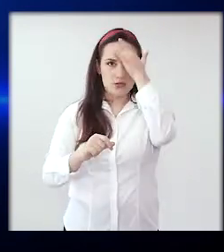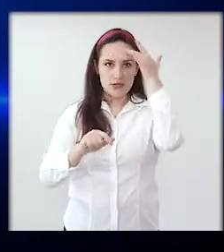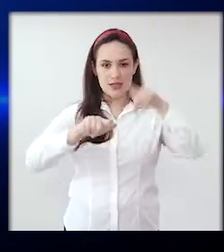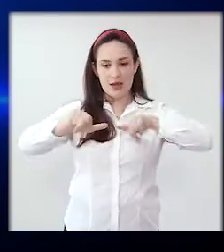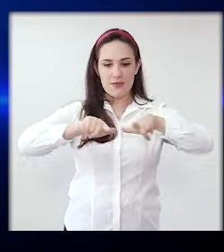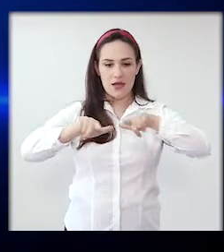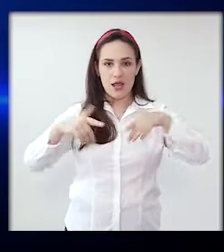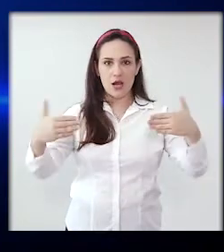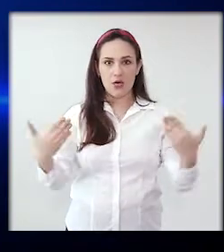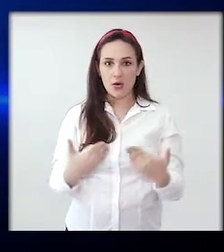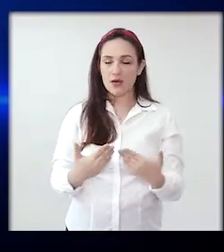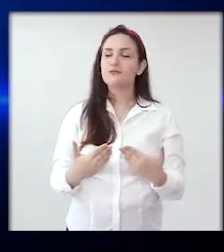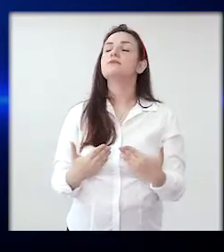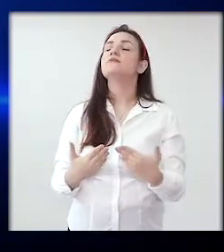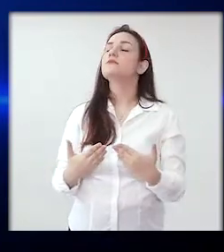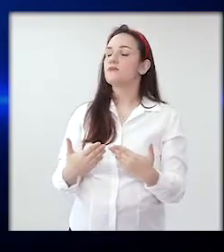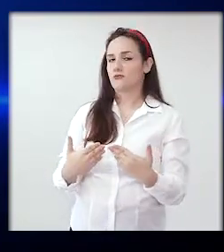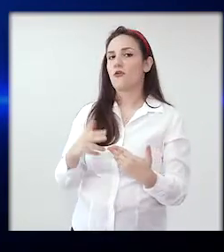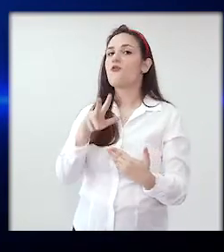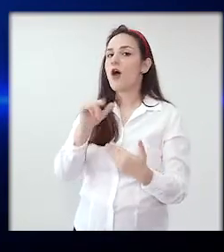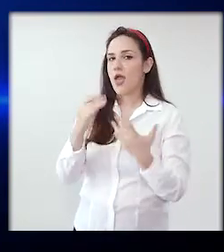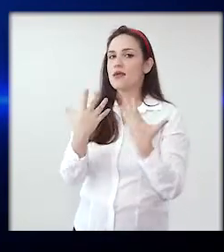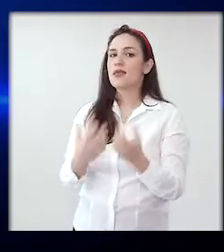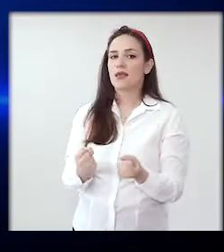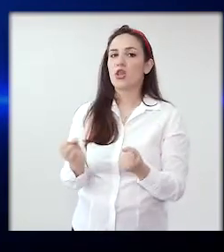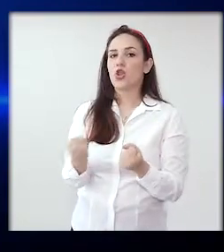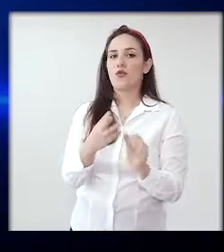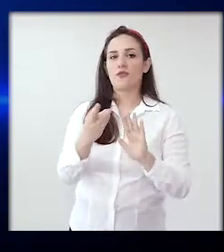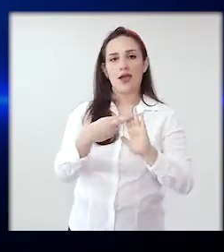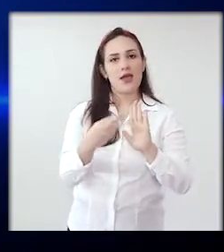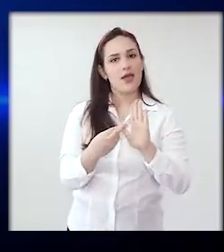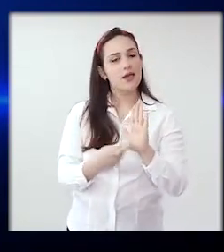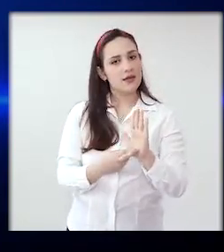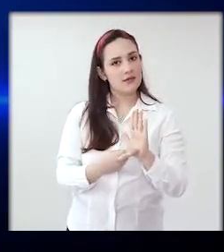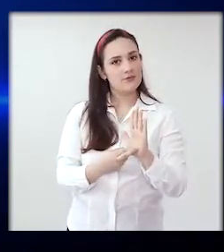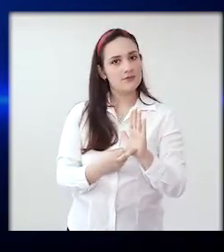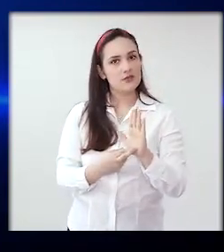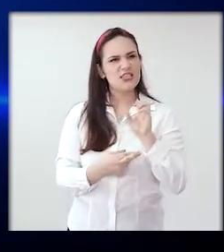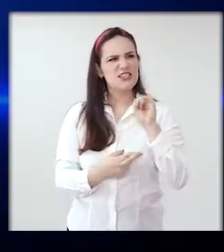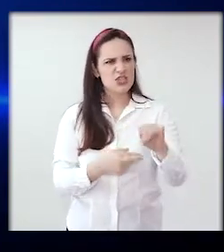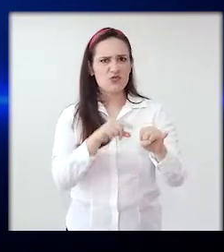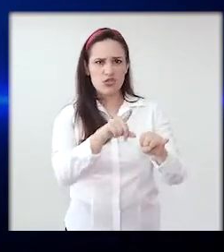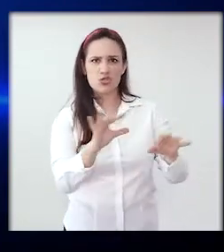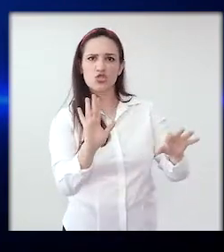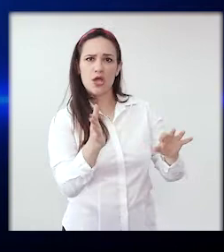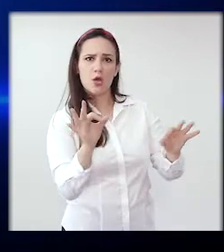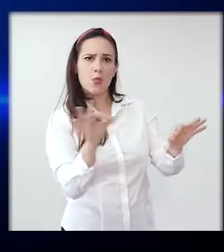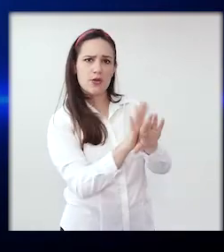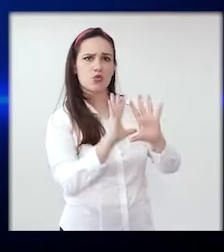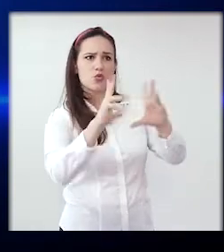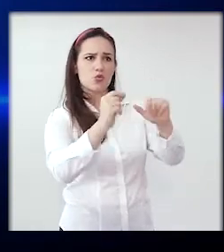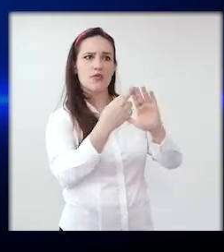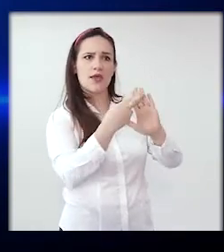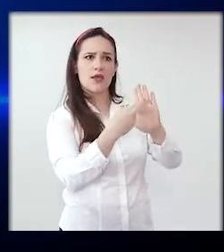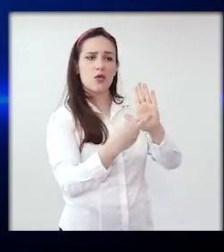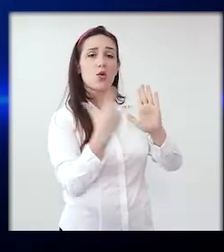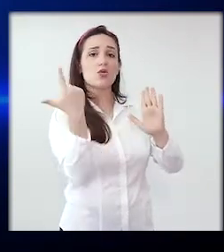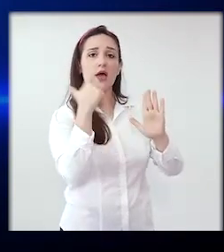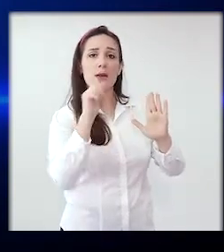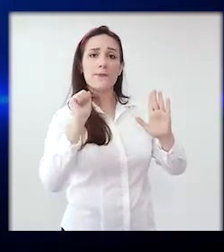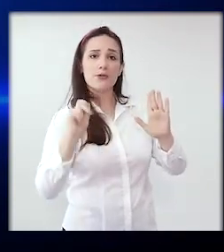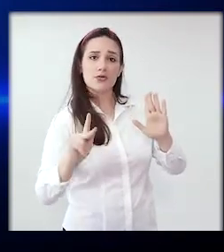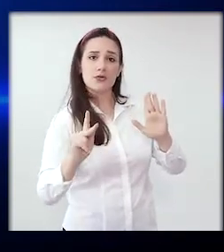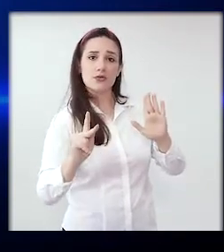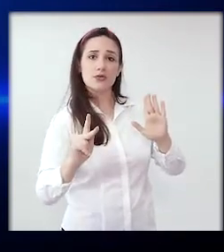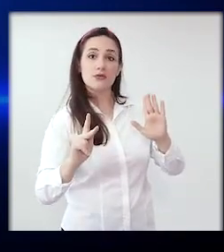em atividade serão afetados pela reforma. Aqueles que já completaram os requisitos para se aposentar